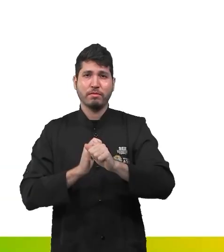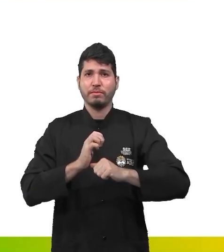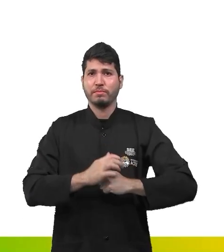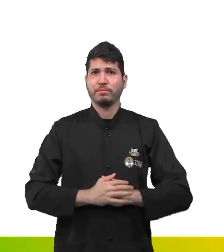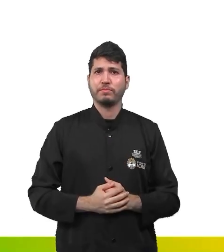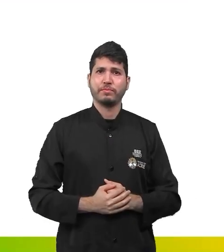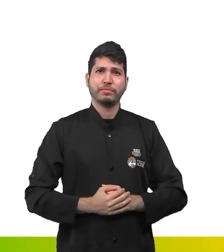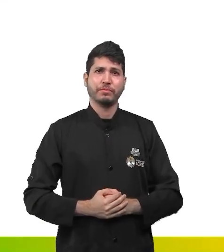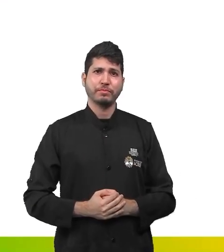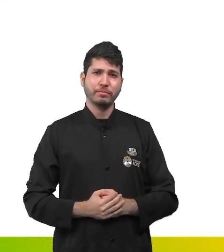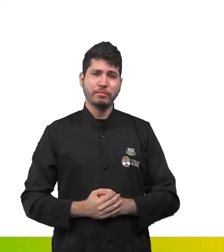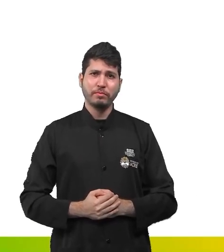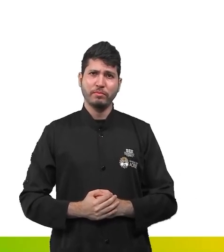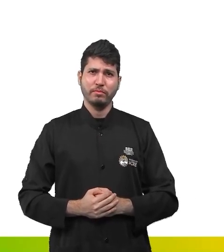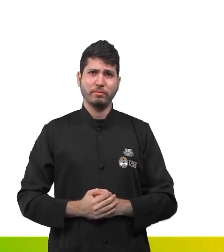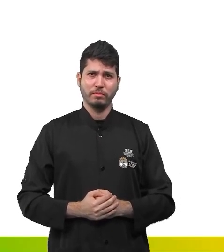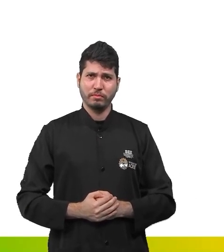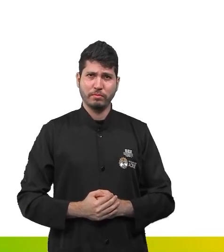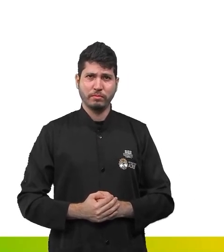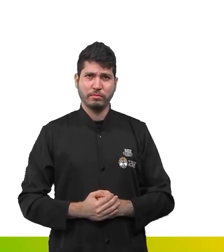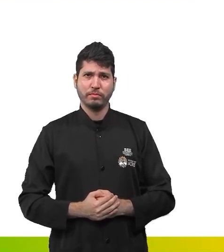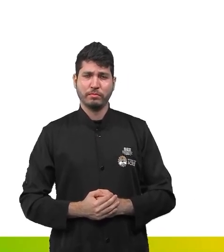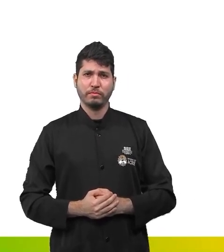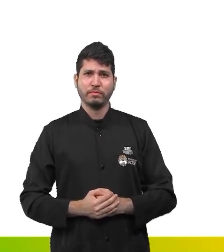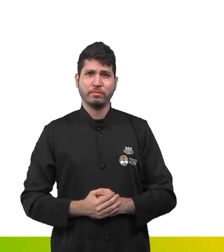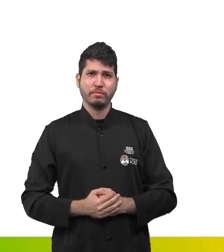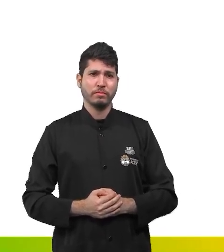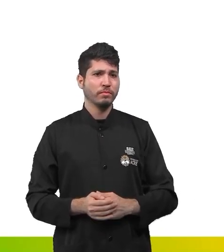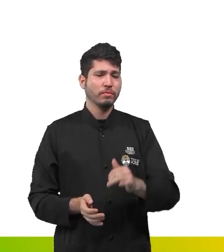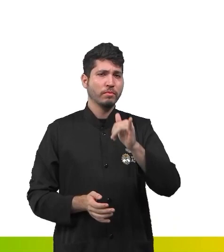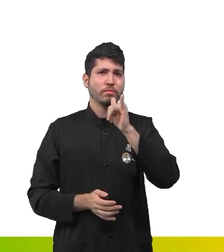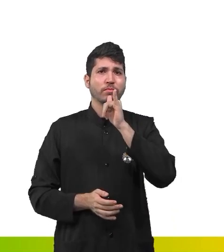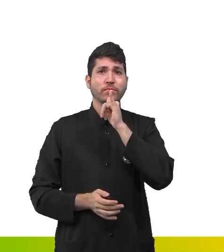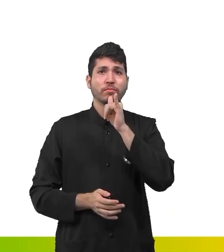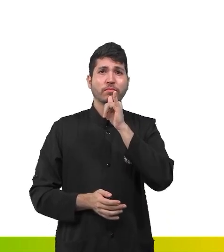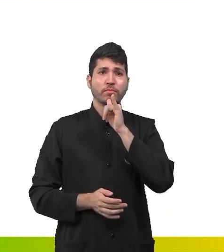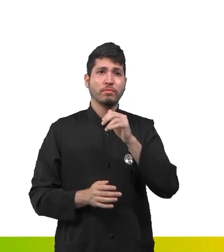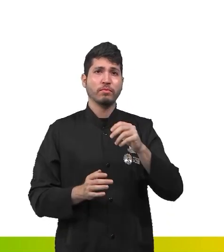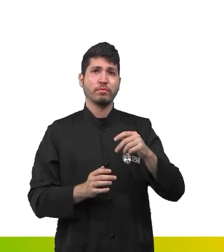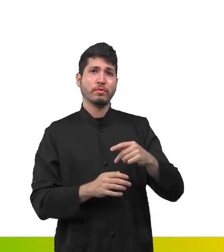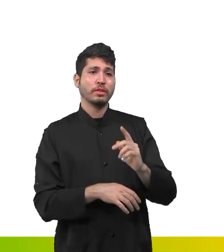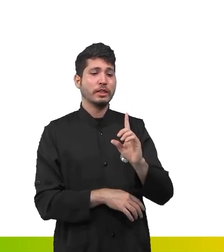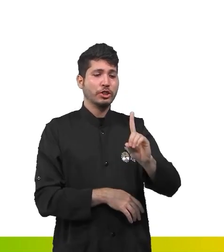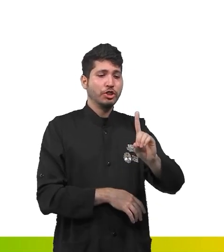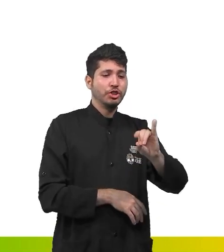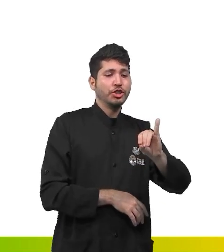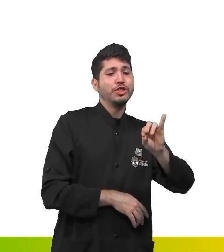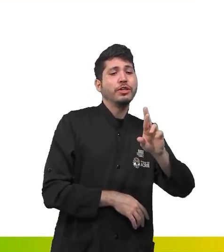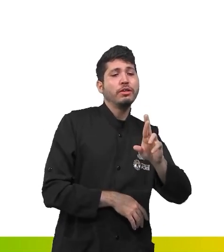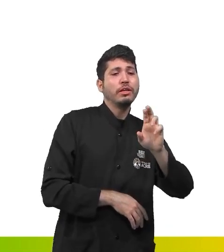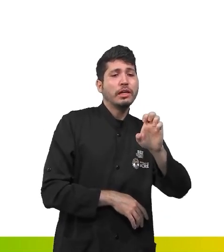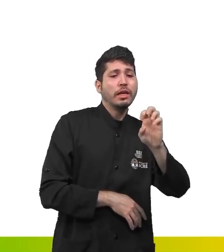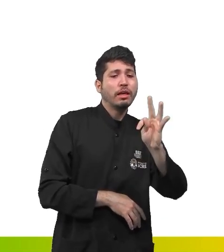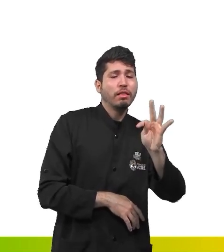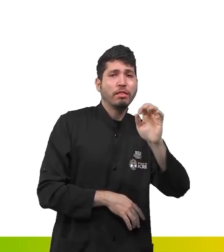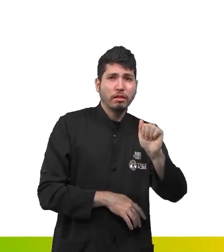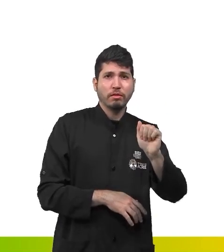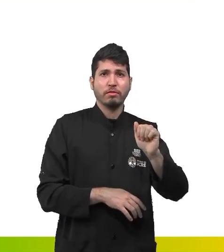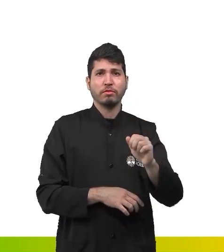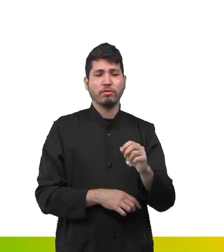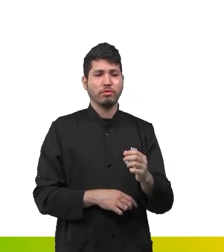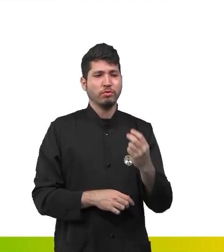lá. Vamos aqui a um exemplo de proporcionalidade direta. Duas grandezas